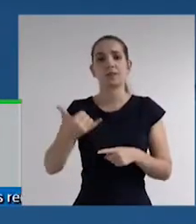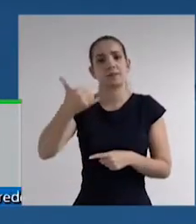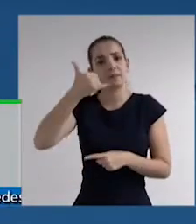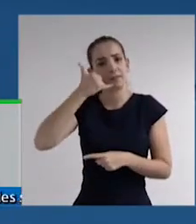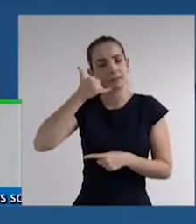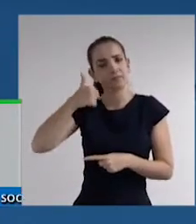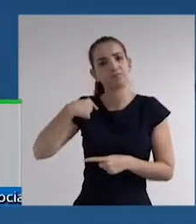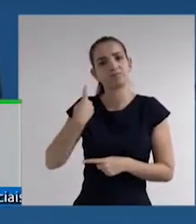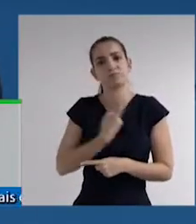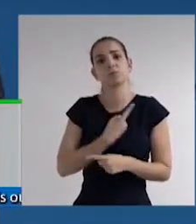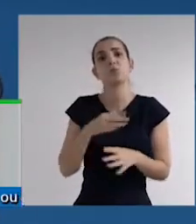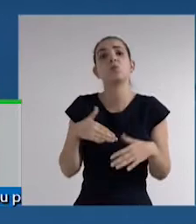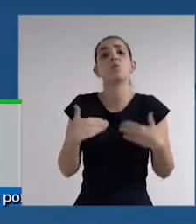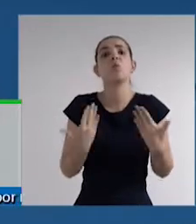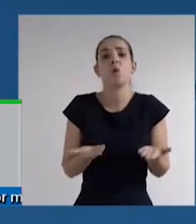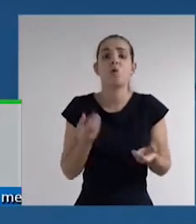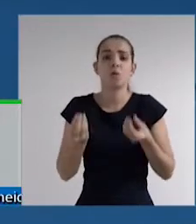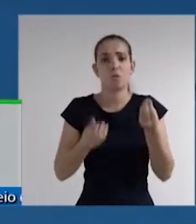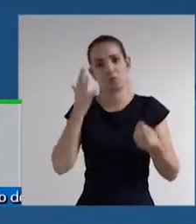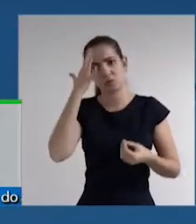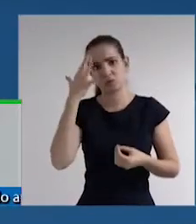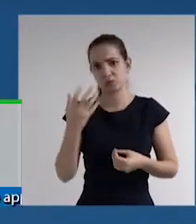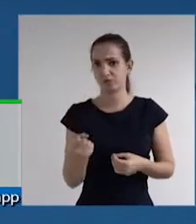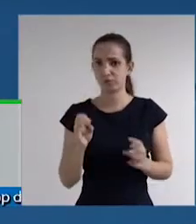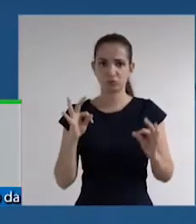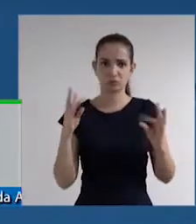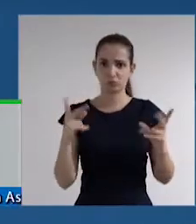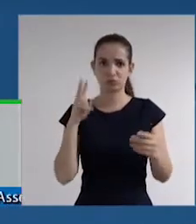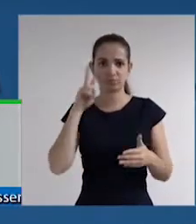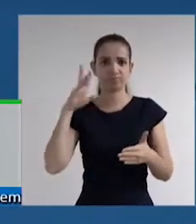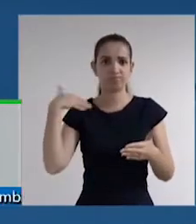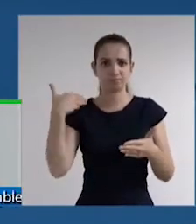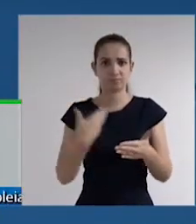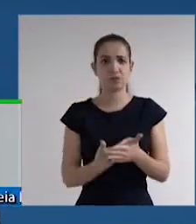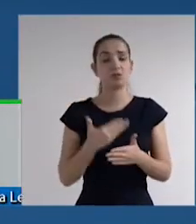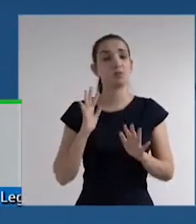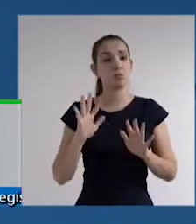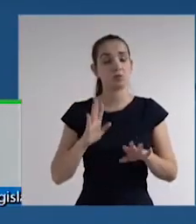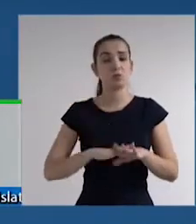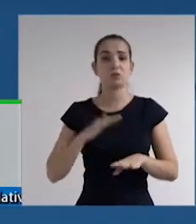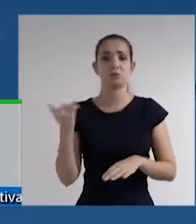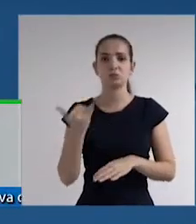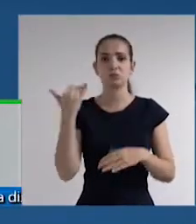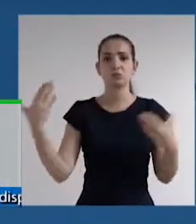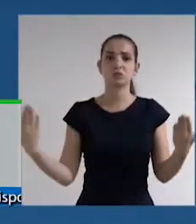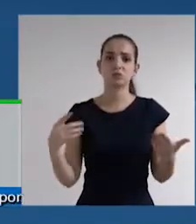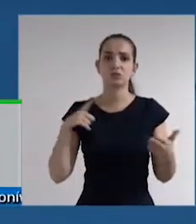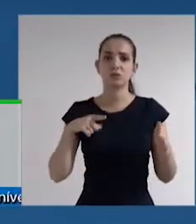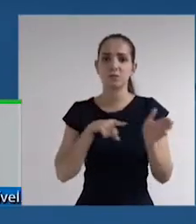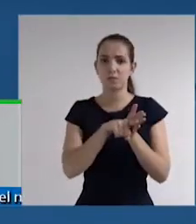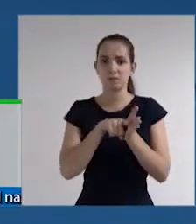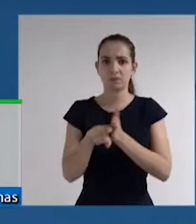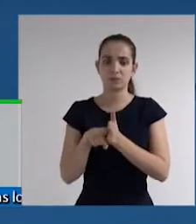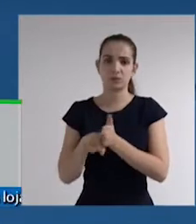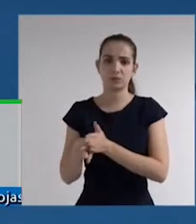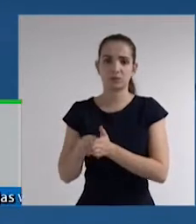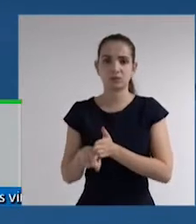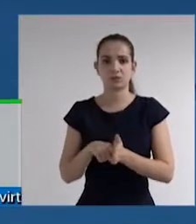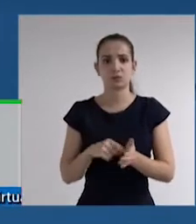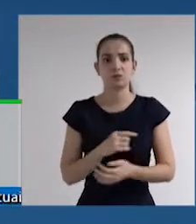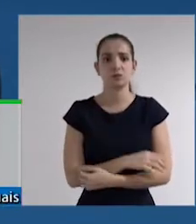ligações, qual vai ser o desfecho disso tudo? O mais importante, hoje tem uma pesquisa na Folha de São Paulo,